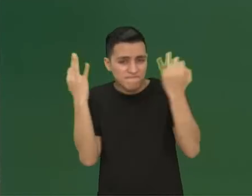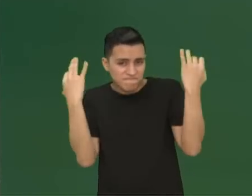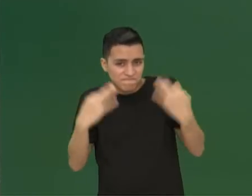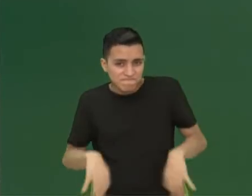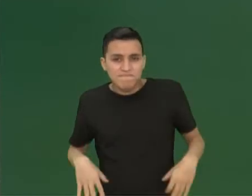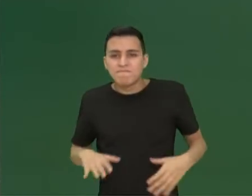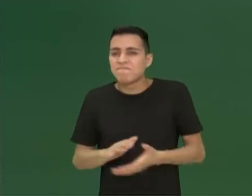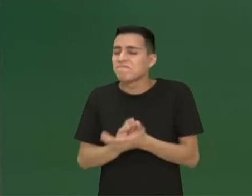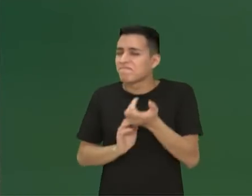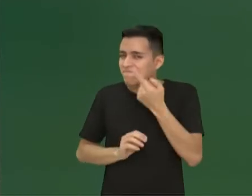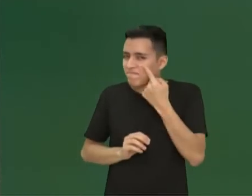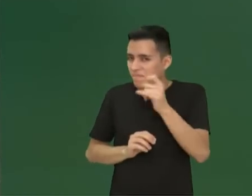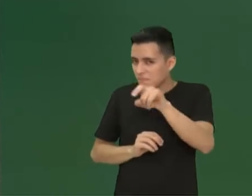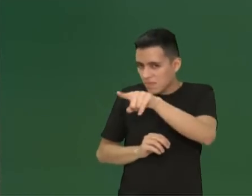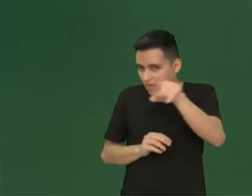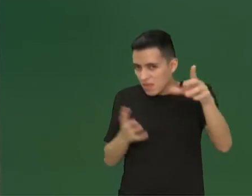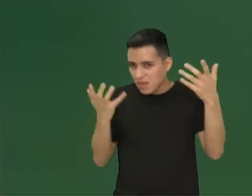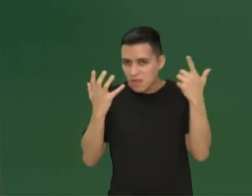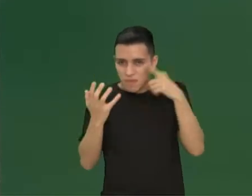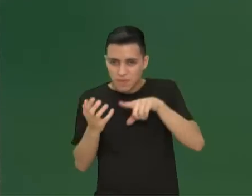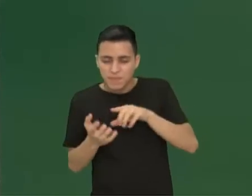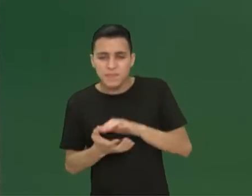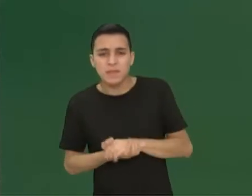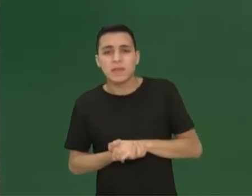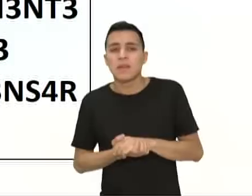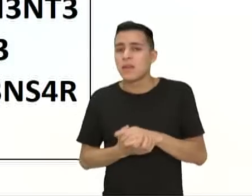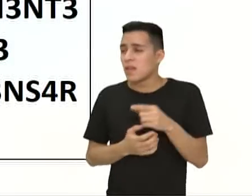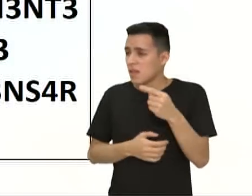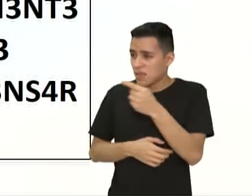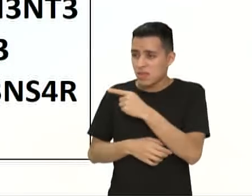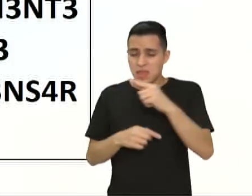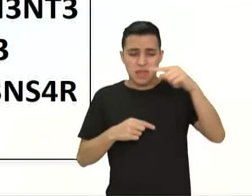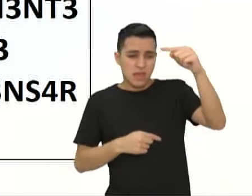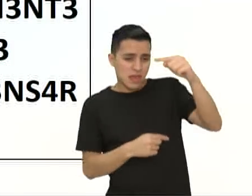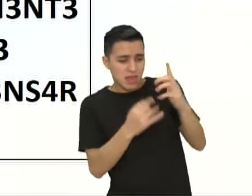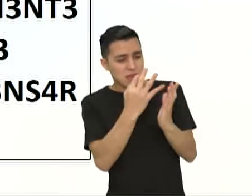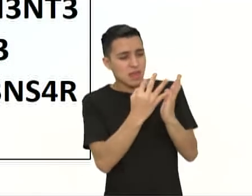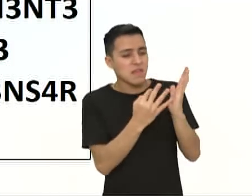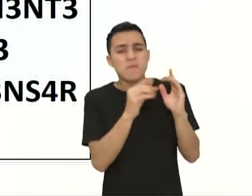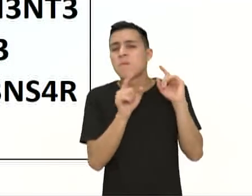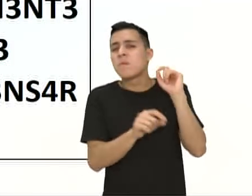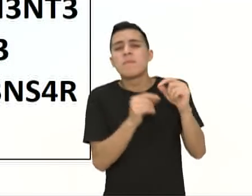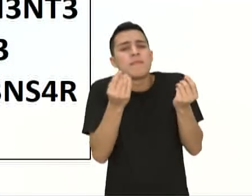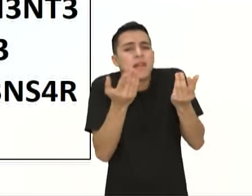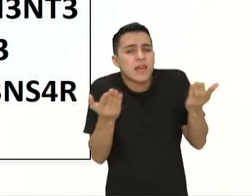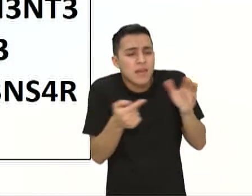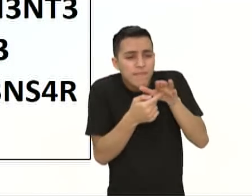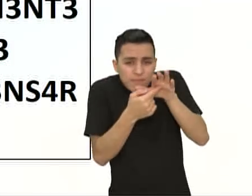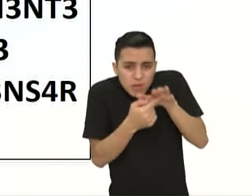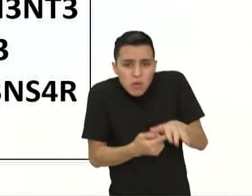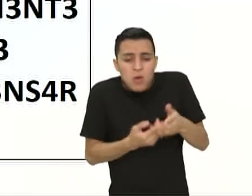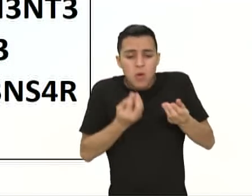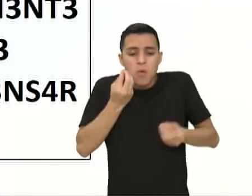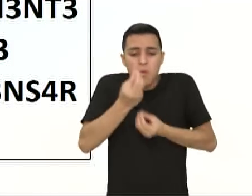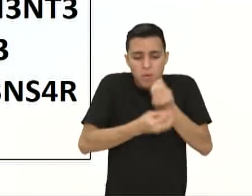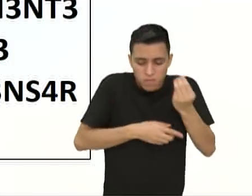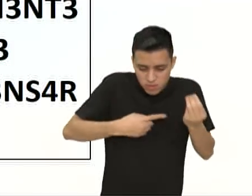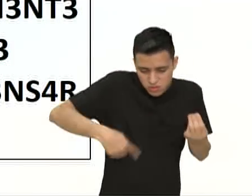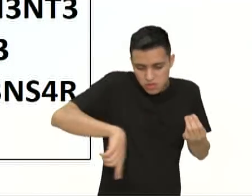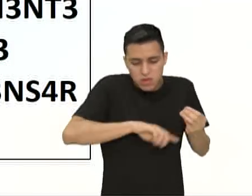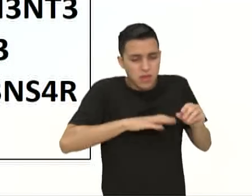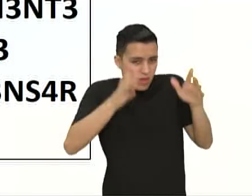correto. Vamos ver se você conseguiu? Este pequeno texto serve apenas para mostrar como nossa